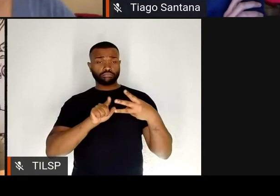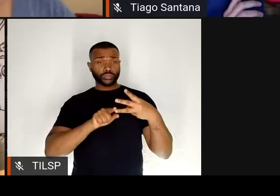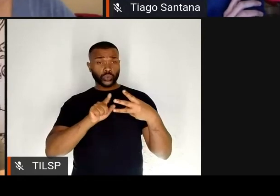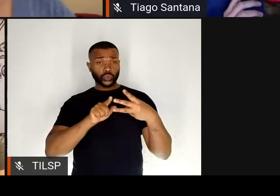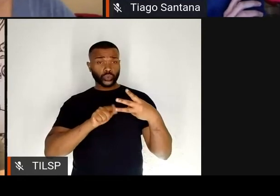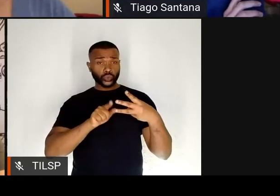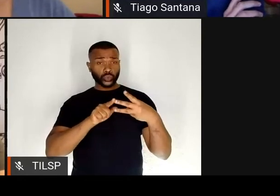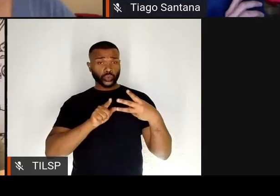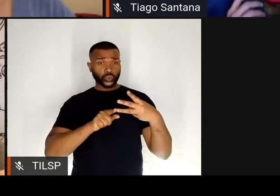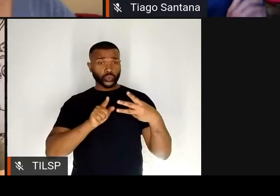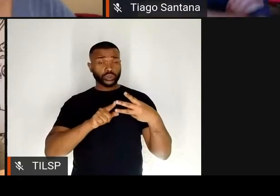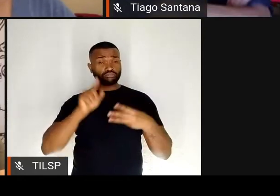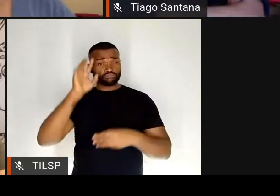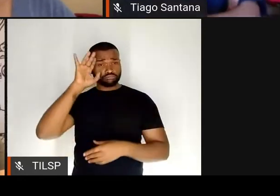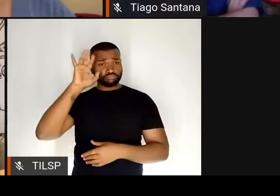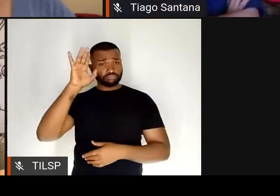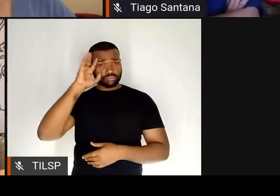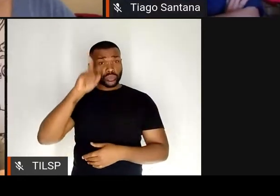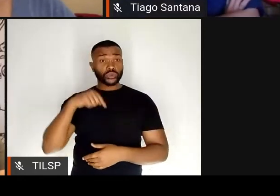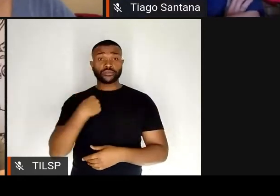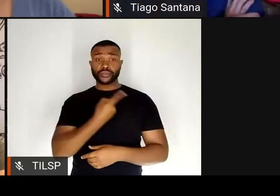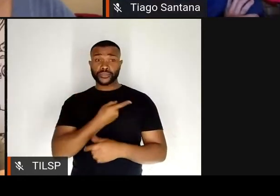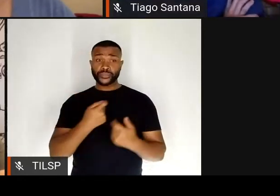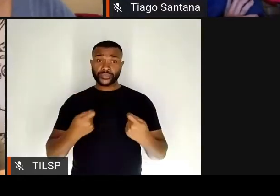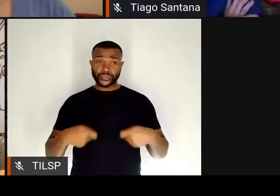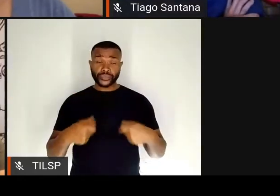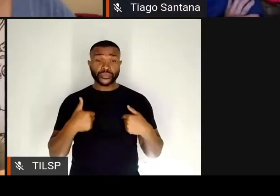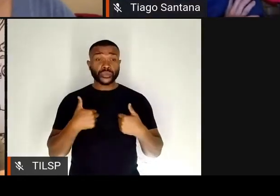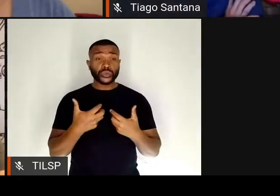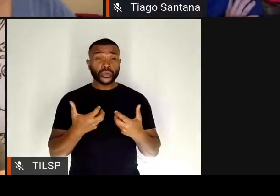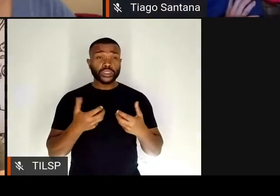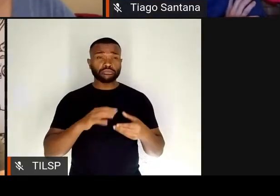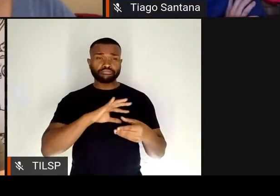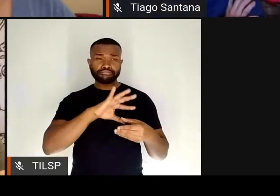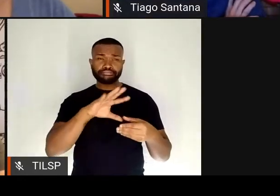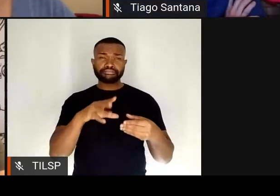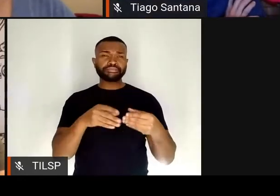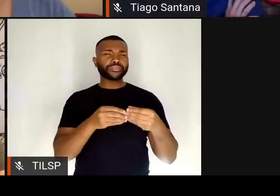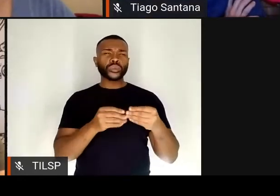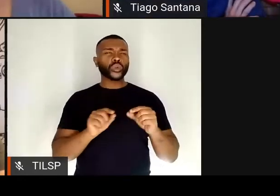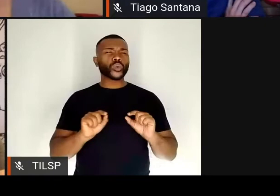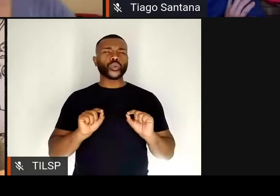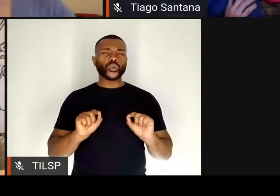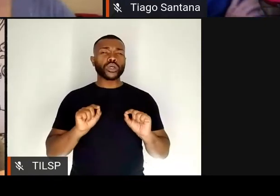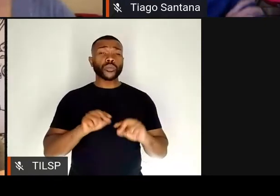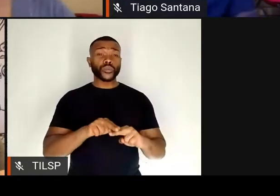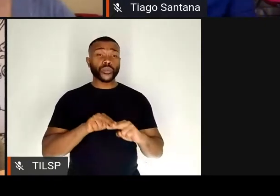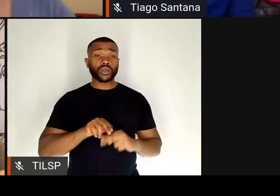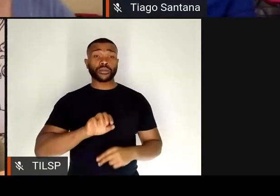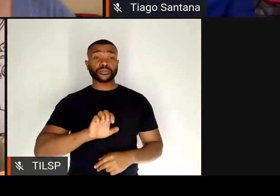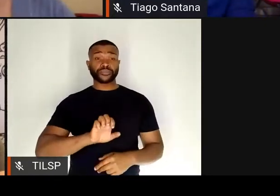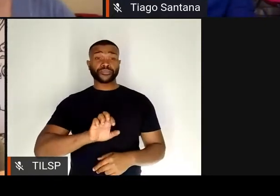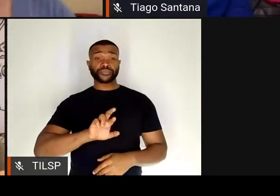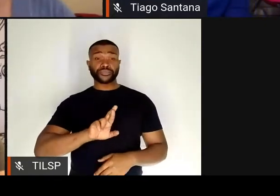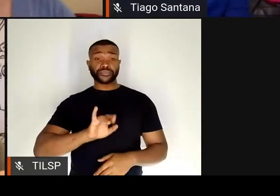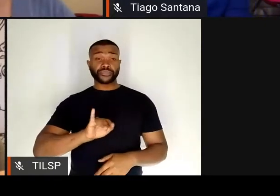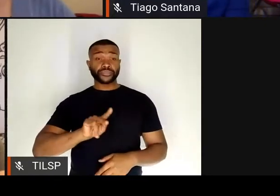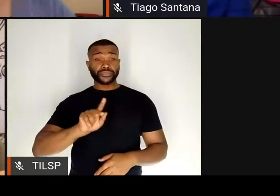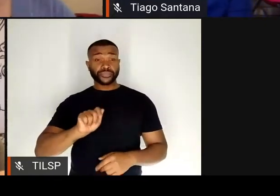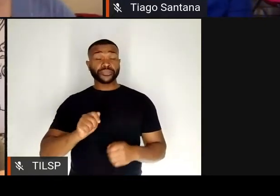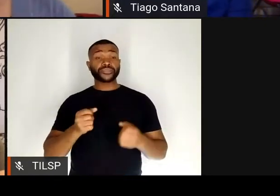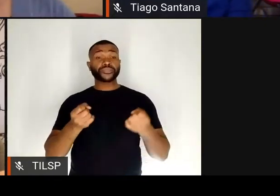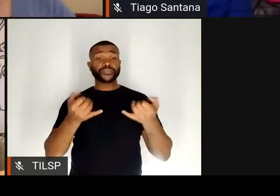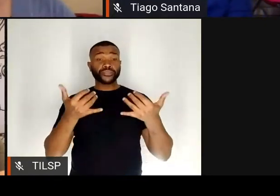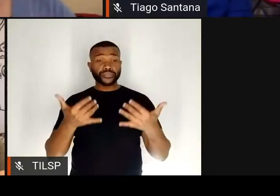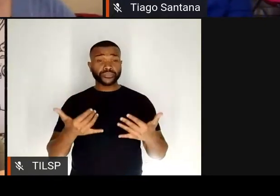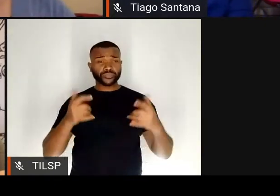é uma reflexão que a gente precisa pensar. Eu queria adicionar só mais uma questão, porque a Érica mencionou também, né, a foto símbolo do